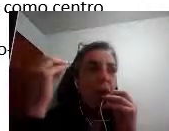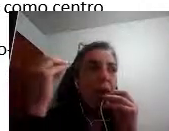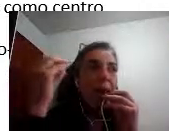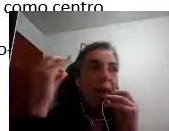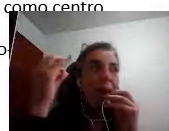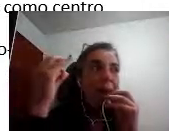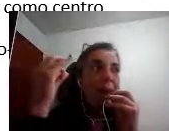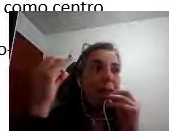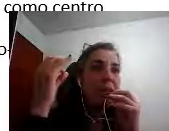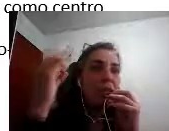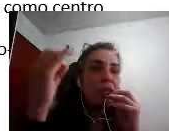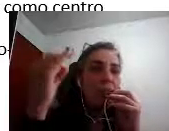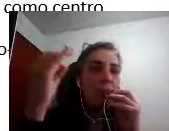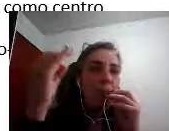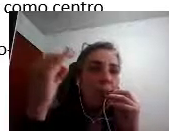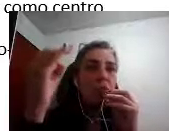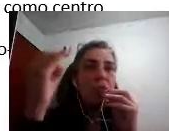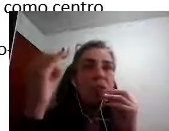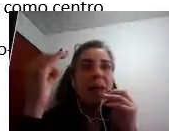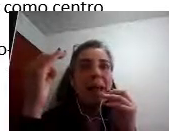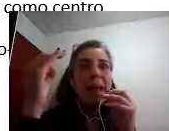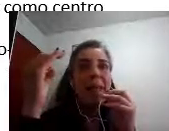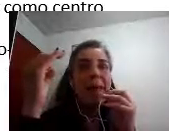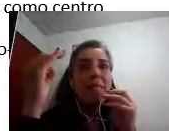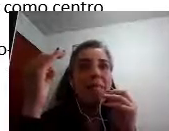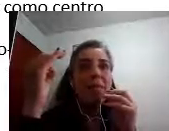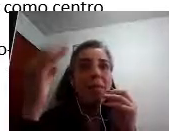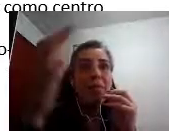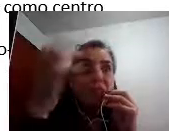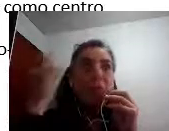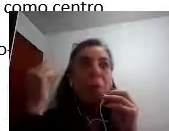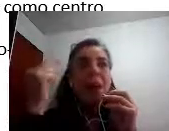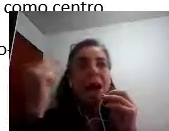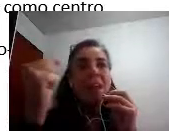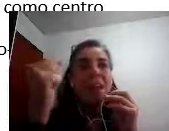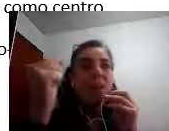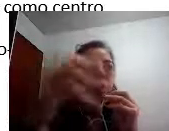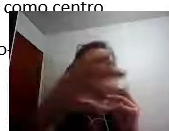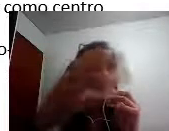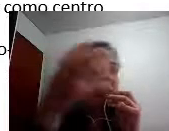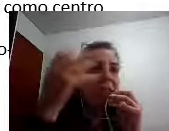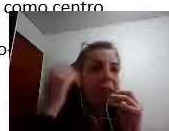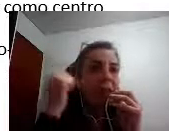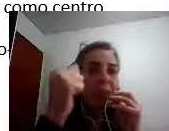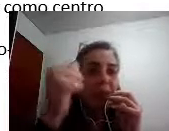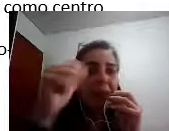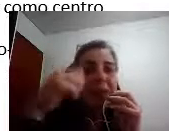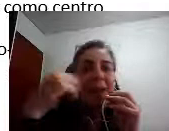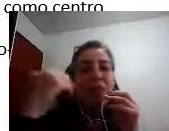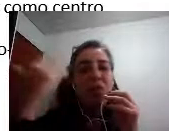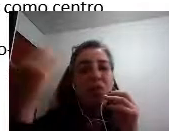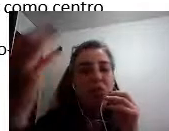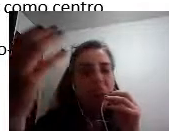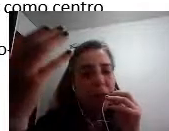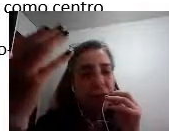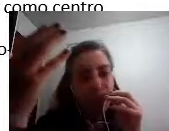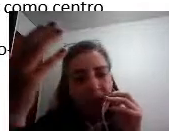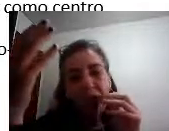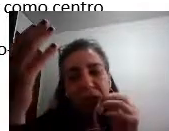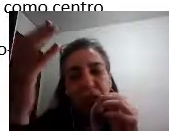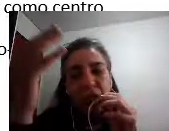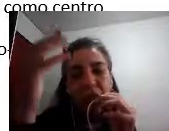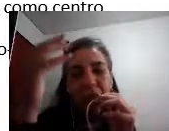explicação em todos os modos vindo pela razão. E como que essa razão vem? Através dos